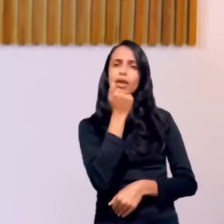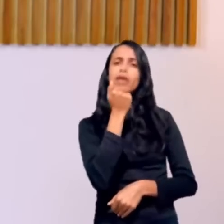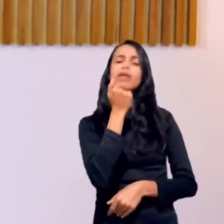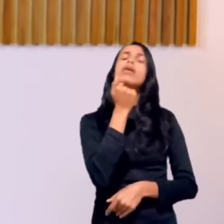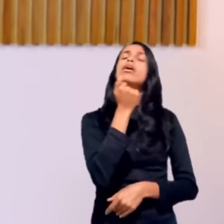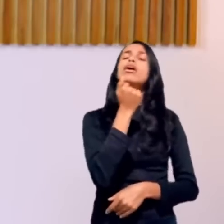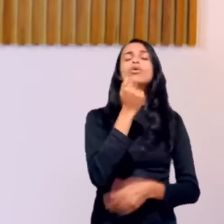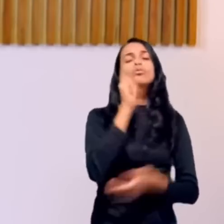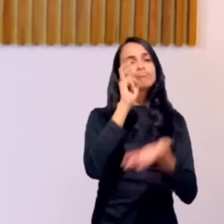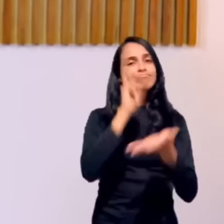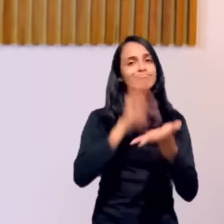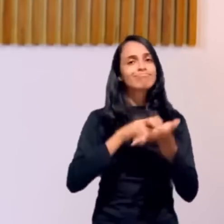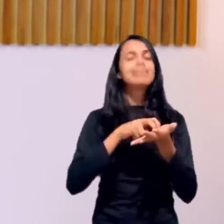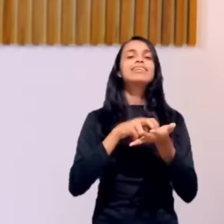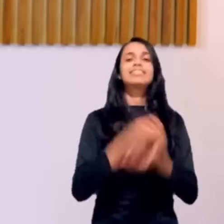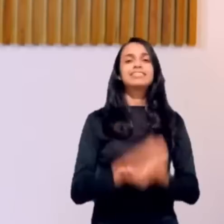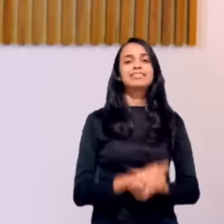manhã,